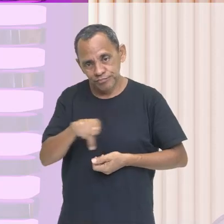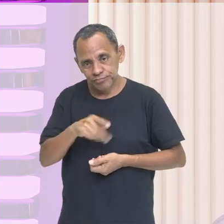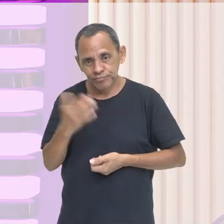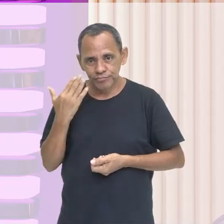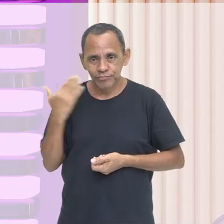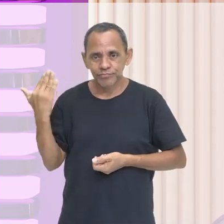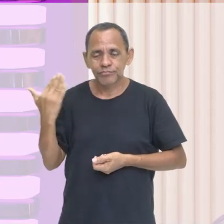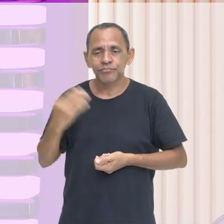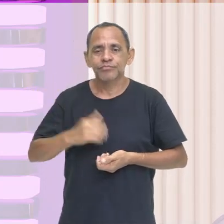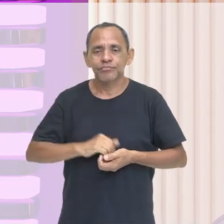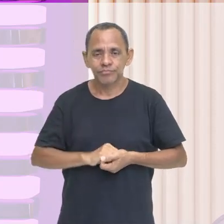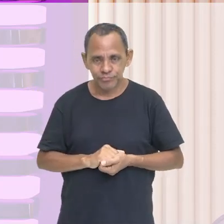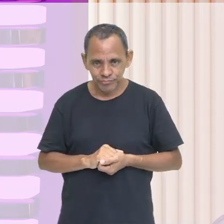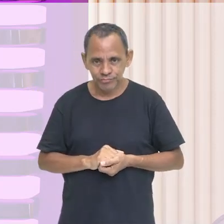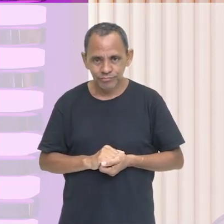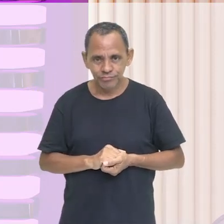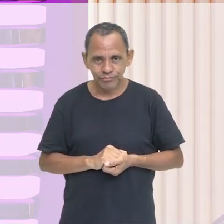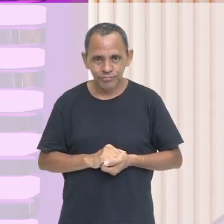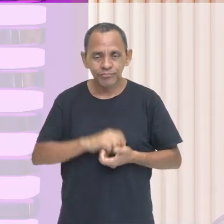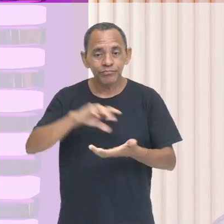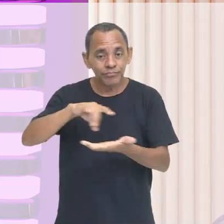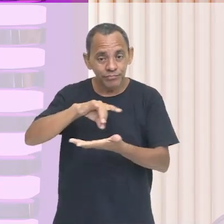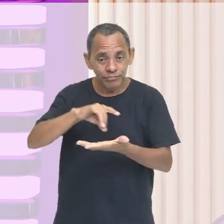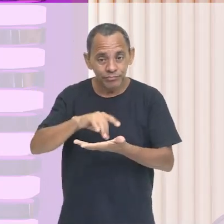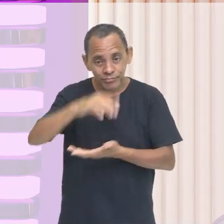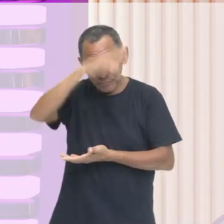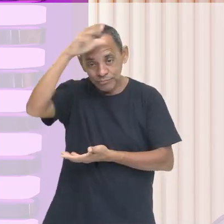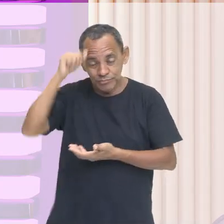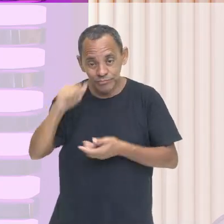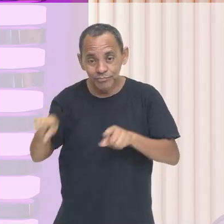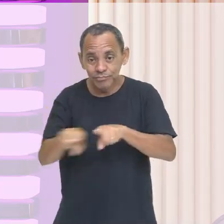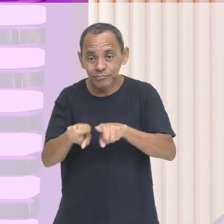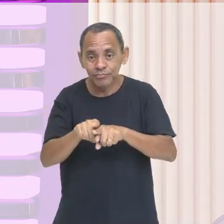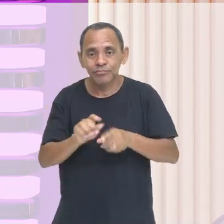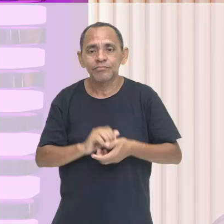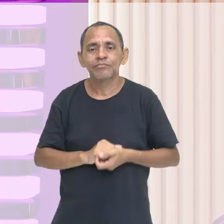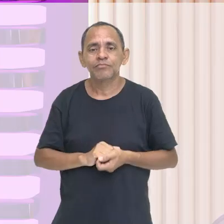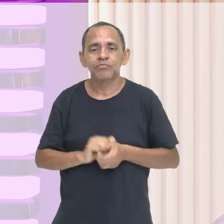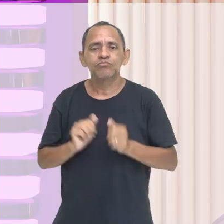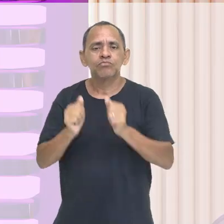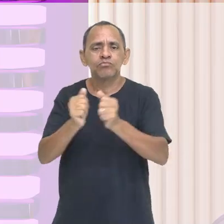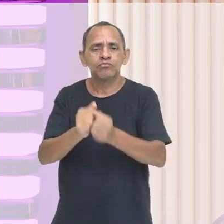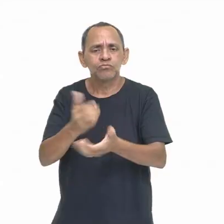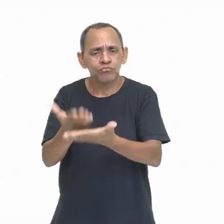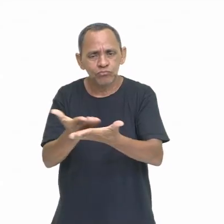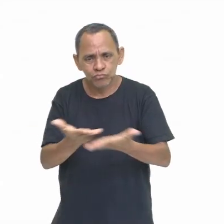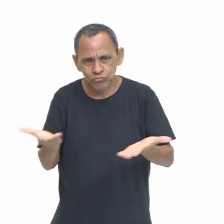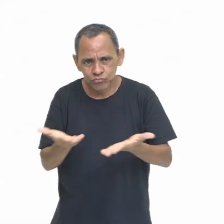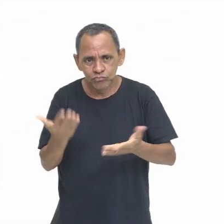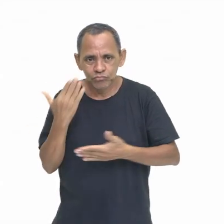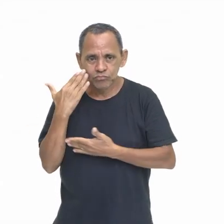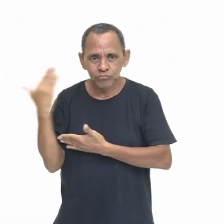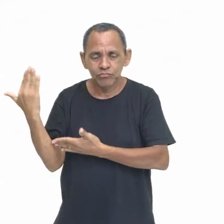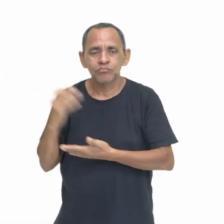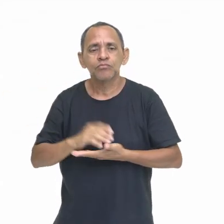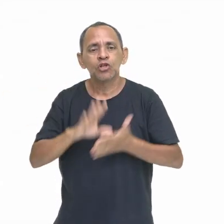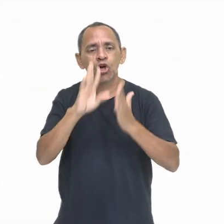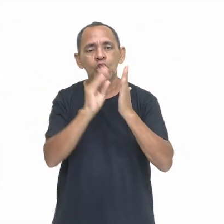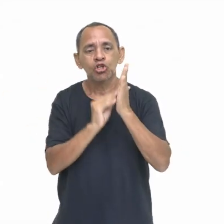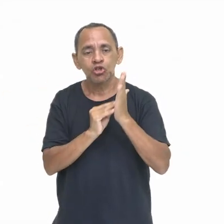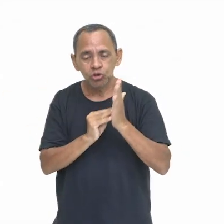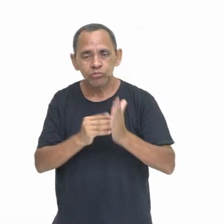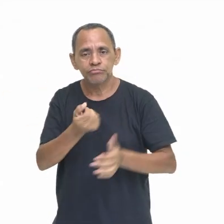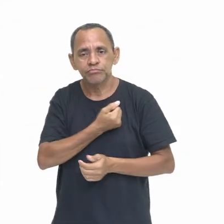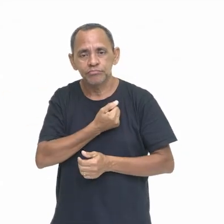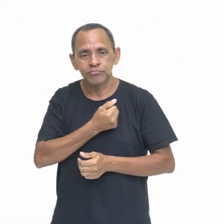professor Antônio Paulo, professor do Centro de Mídia do Amazonas, e acompanhe aqui comigo que vamos estudar na nossa aula de hoje. Aula de